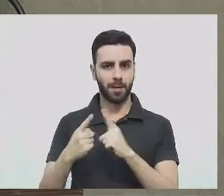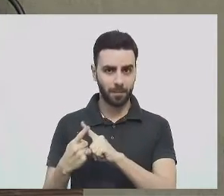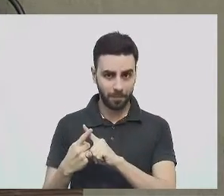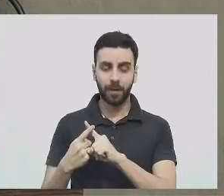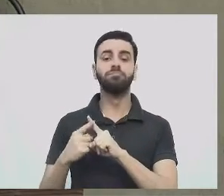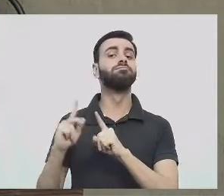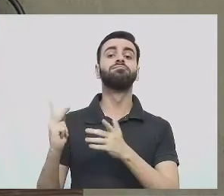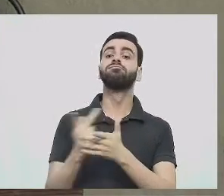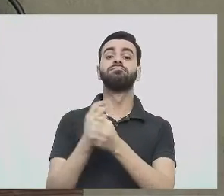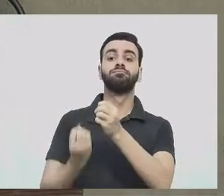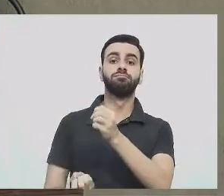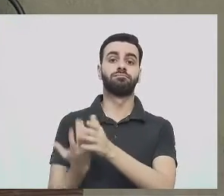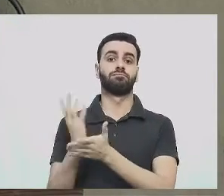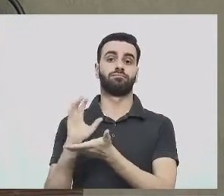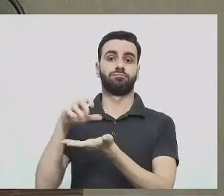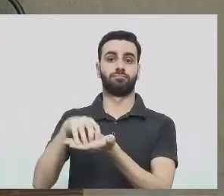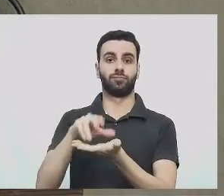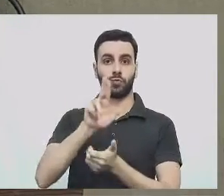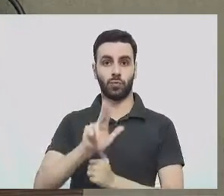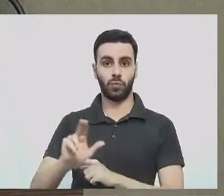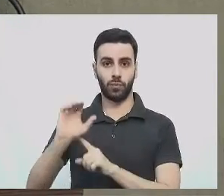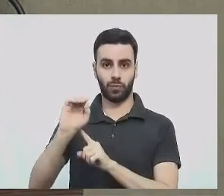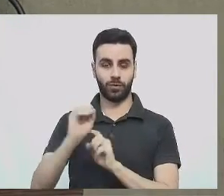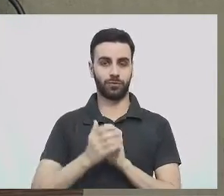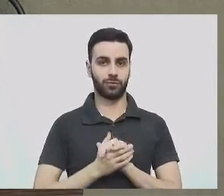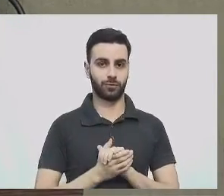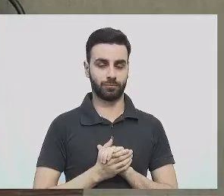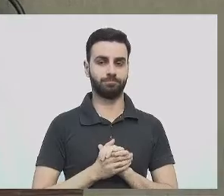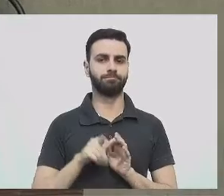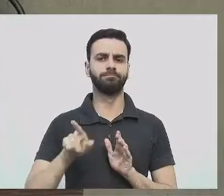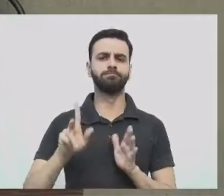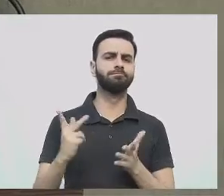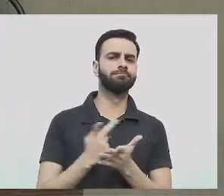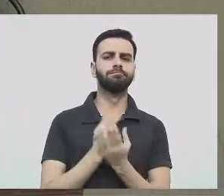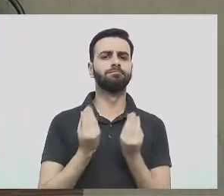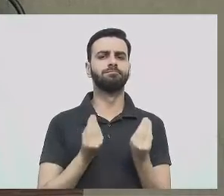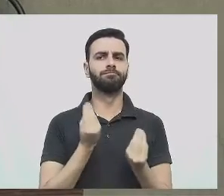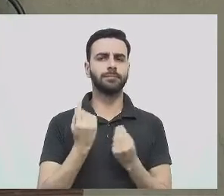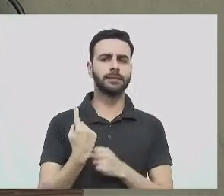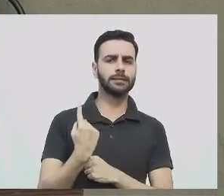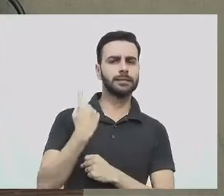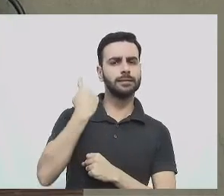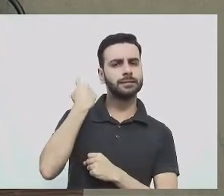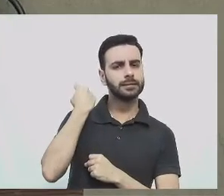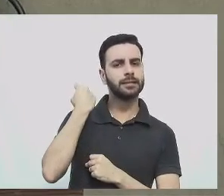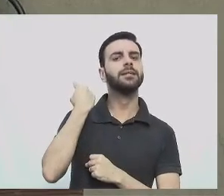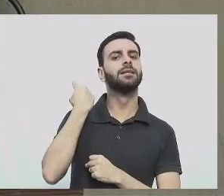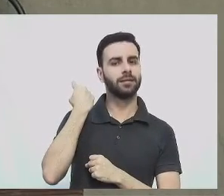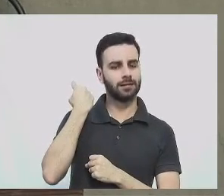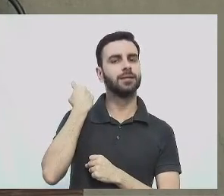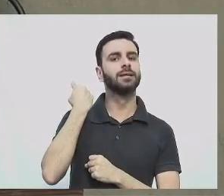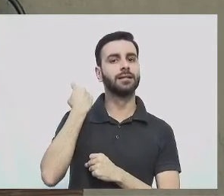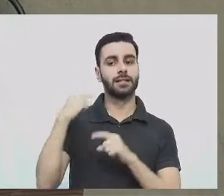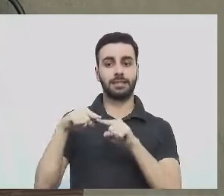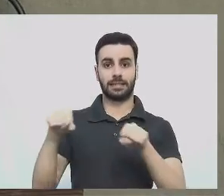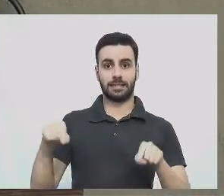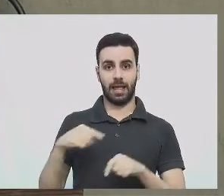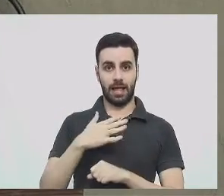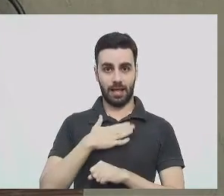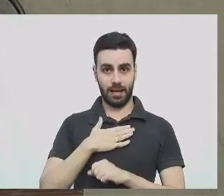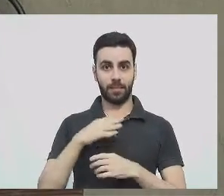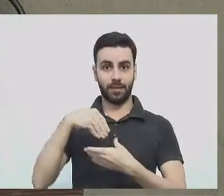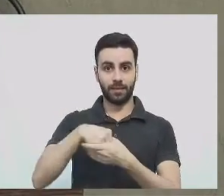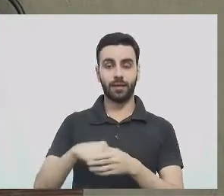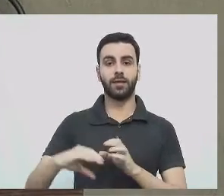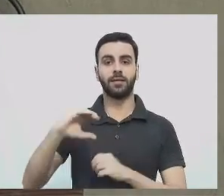com a criação da Univiçosa. Isso aconteceu lá na minha sala, lá no